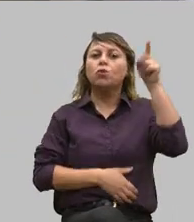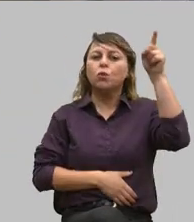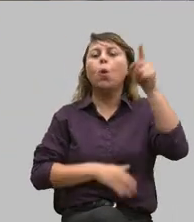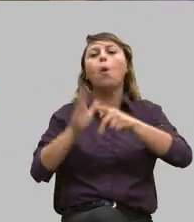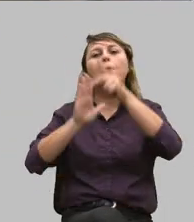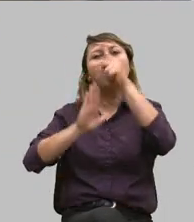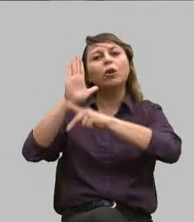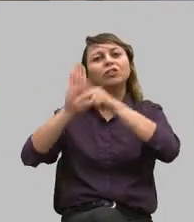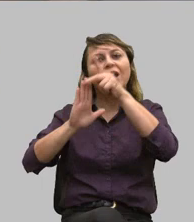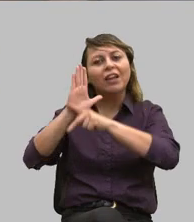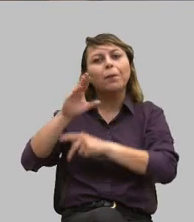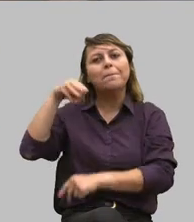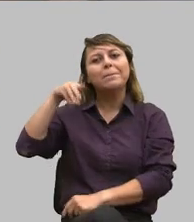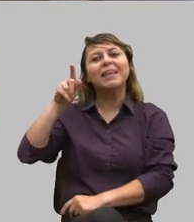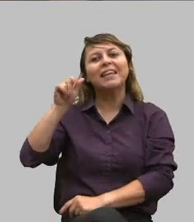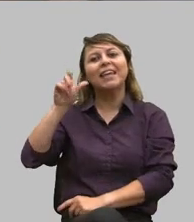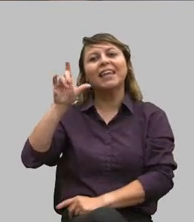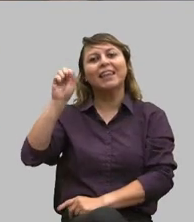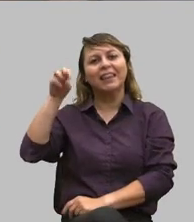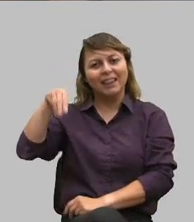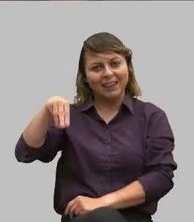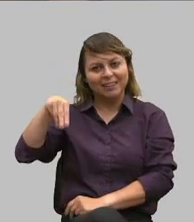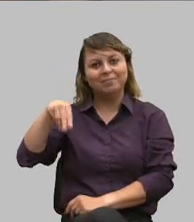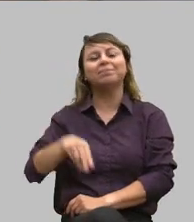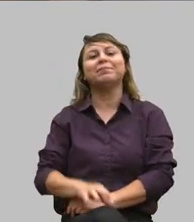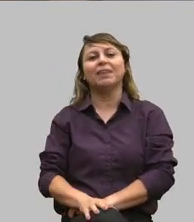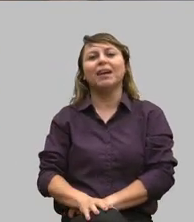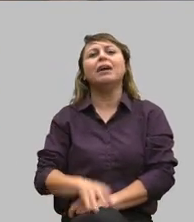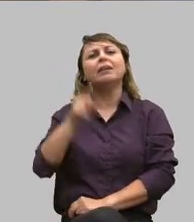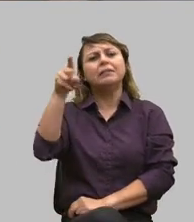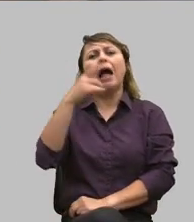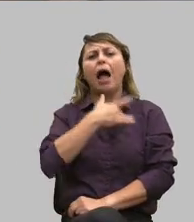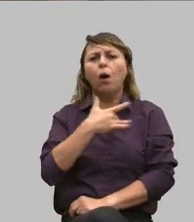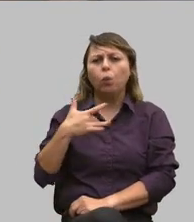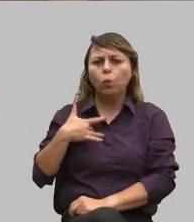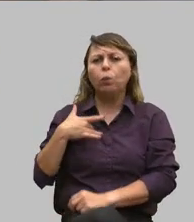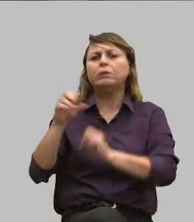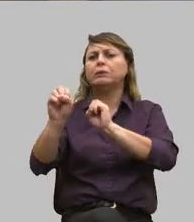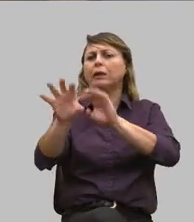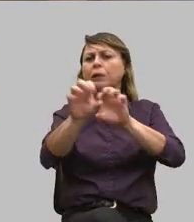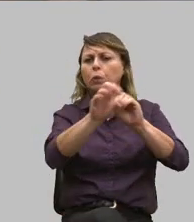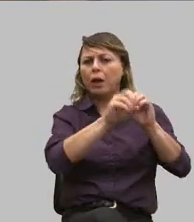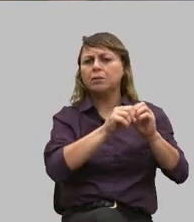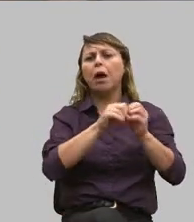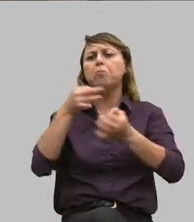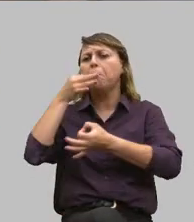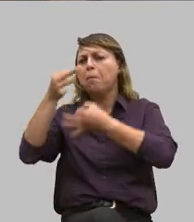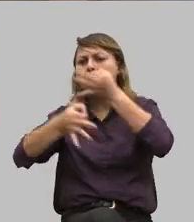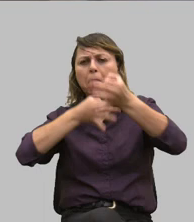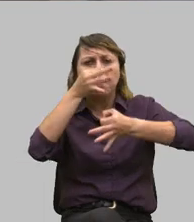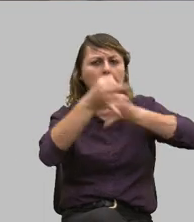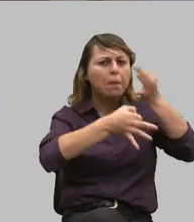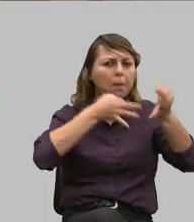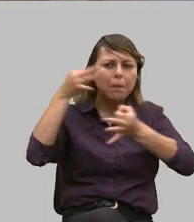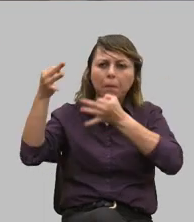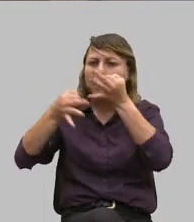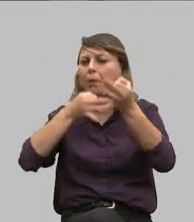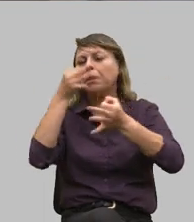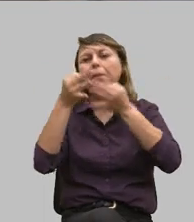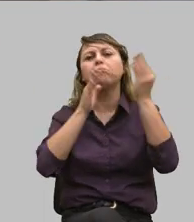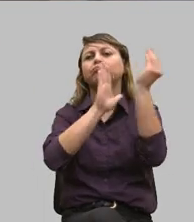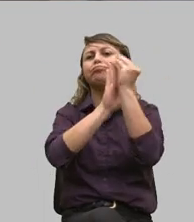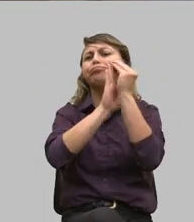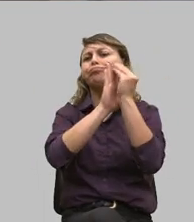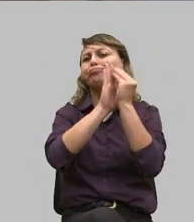que as nossas equipes tê construído saúde educação dialogando bastante para que a gente possa colocar em execução e que